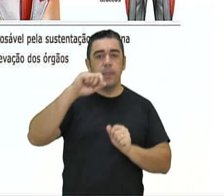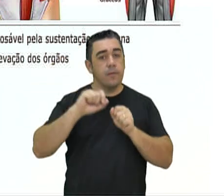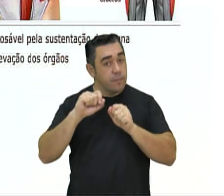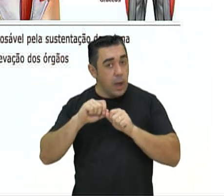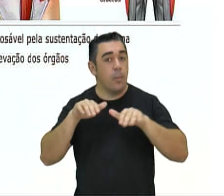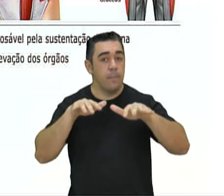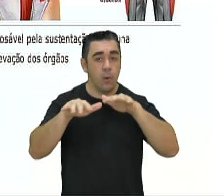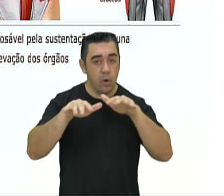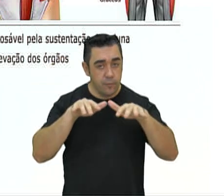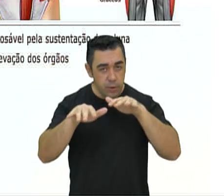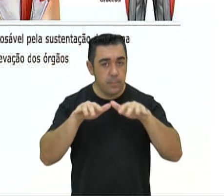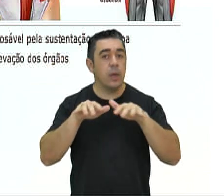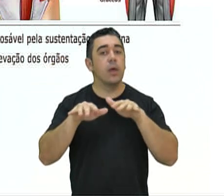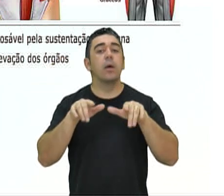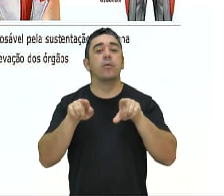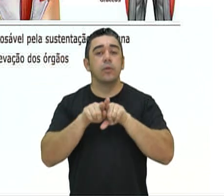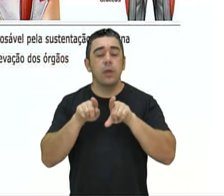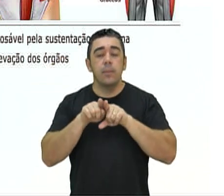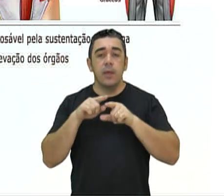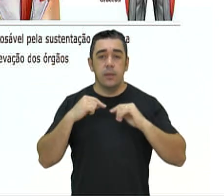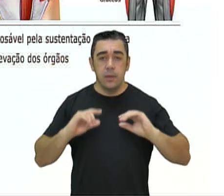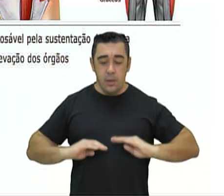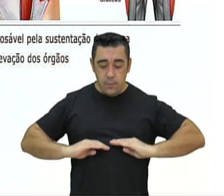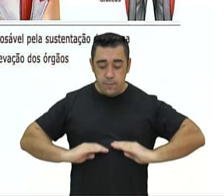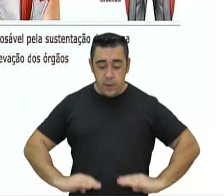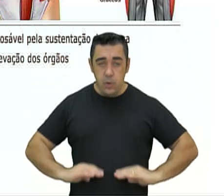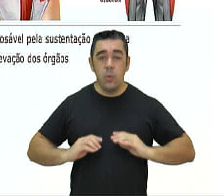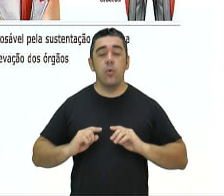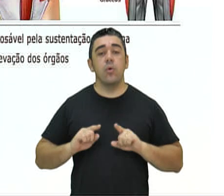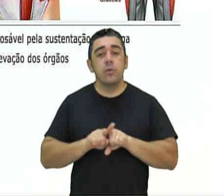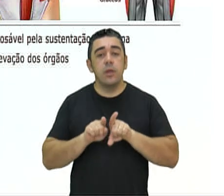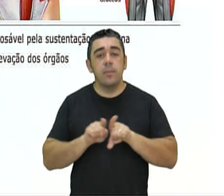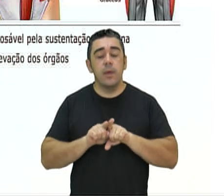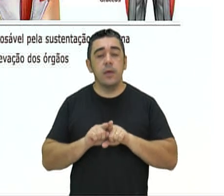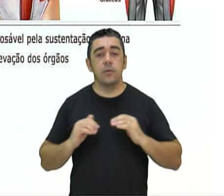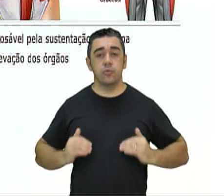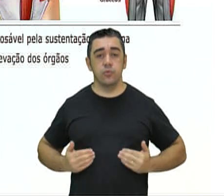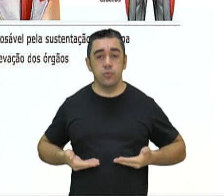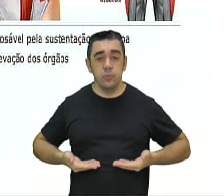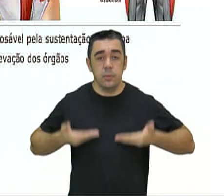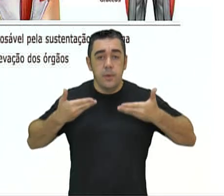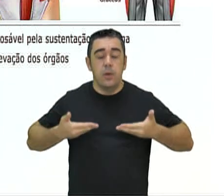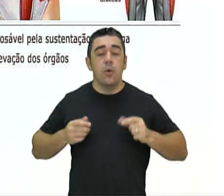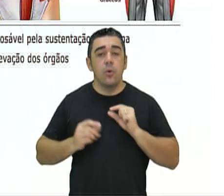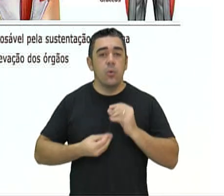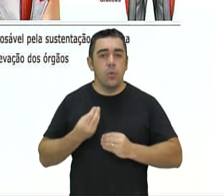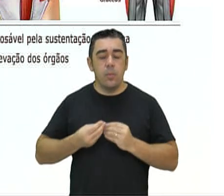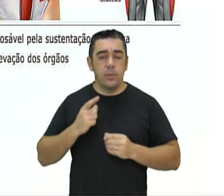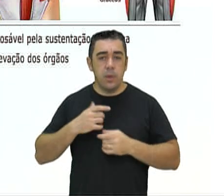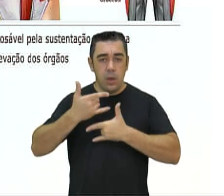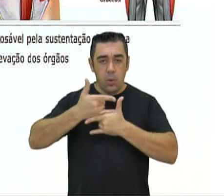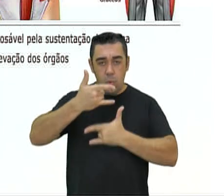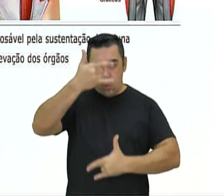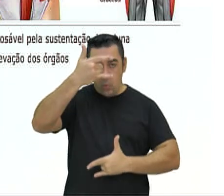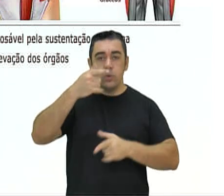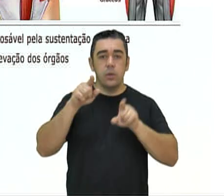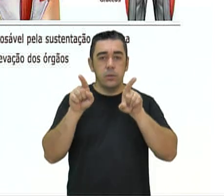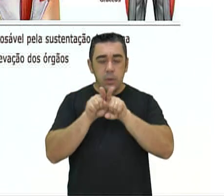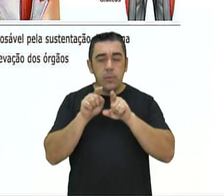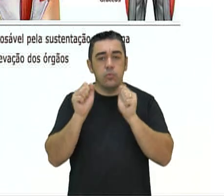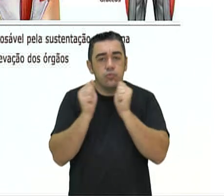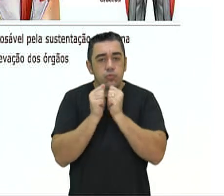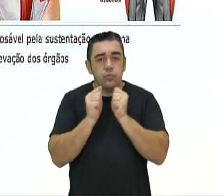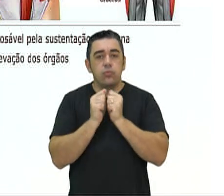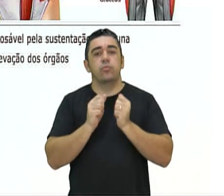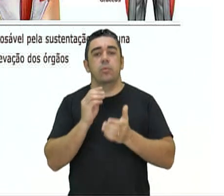sua estabilização, né, de membros inferiores e superiores sem movimentos compensatórios da coluna ou da pelve, permitindo que a força